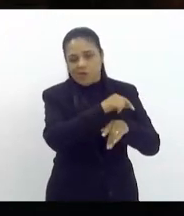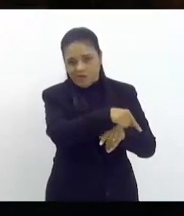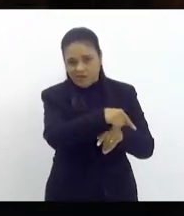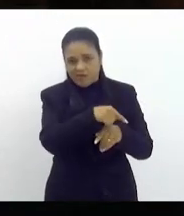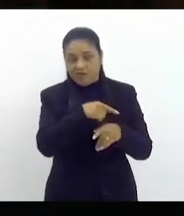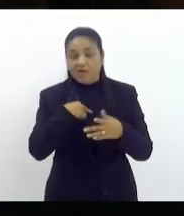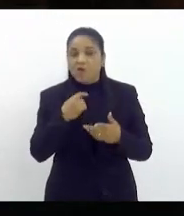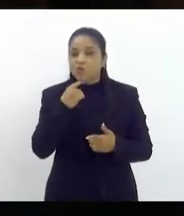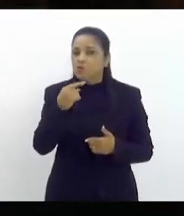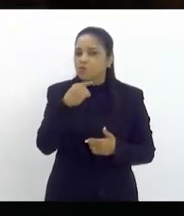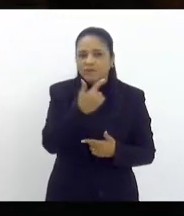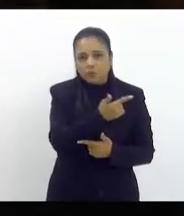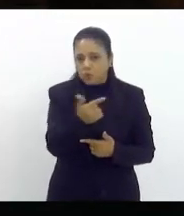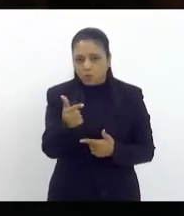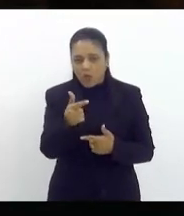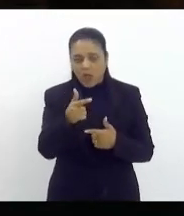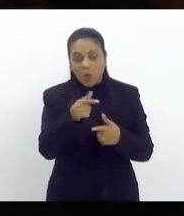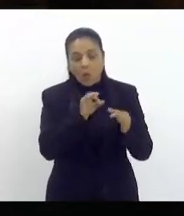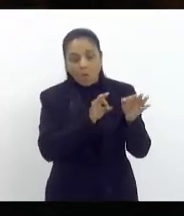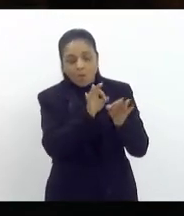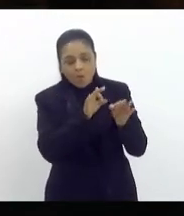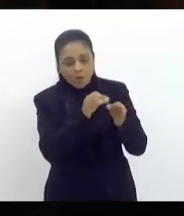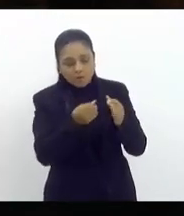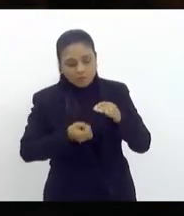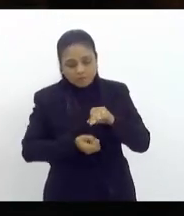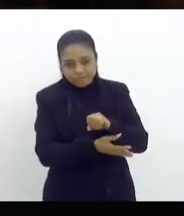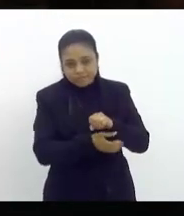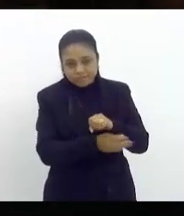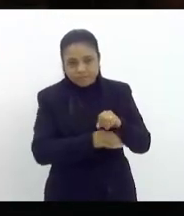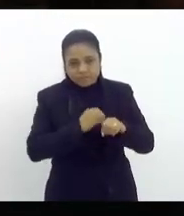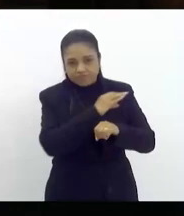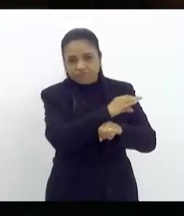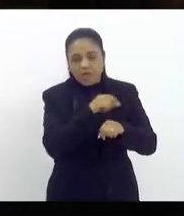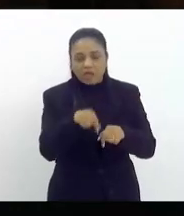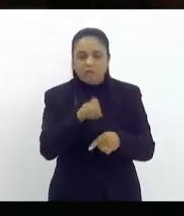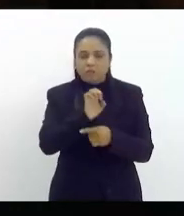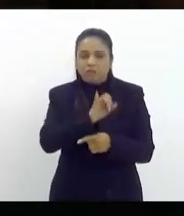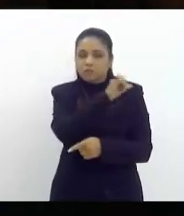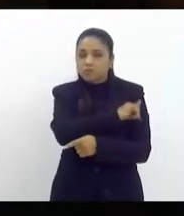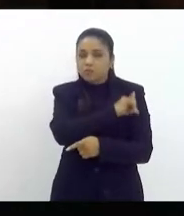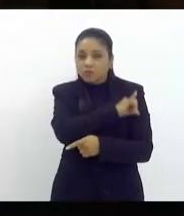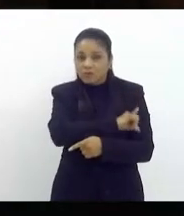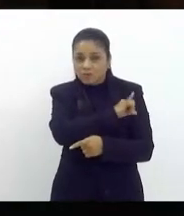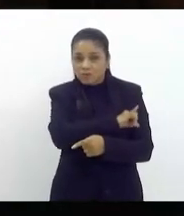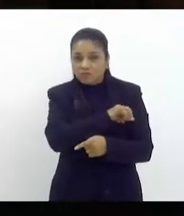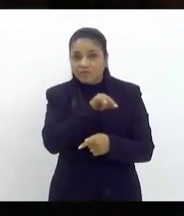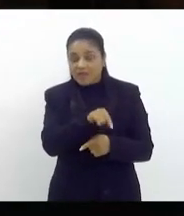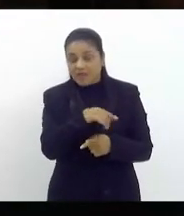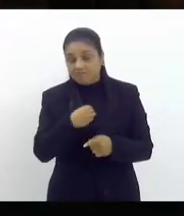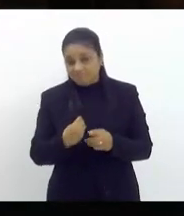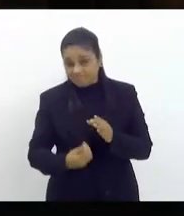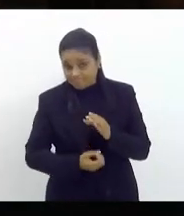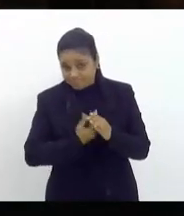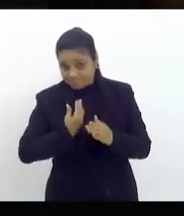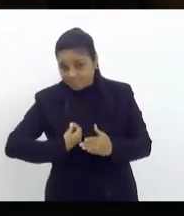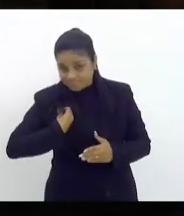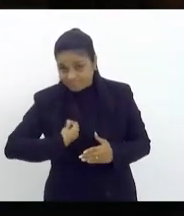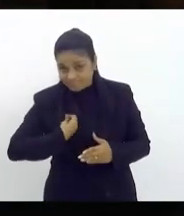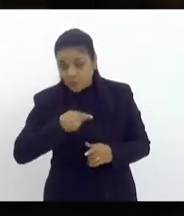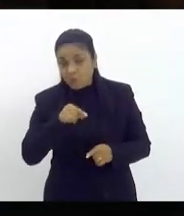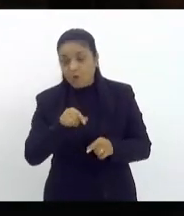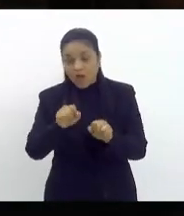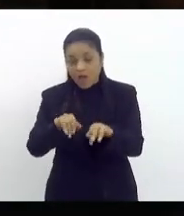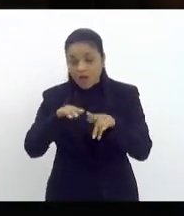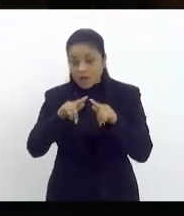esse é o maior programa de transferência de renda no âmbito do estado do Rio de Janeiro e ele só existe por causa da